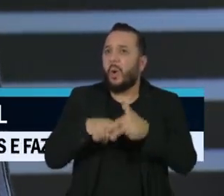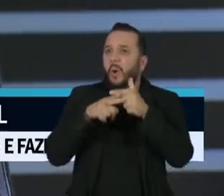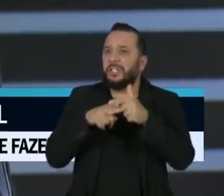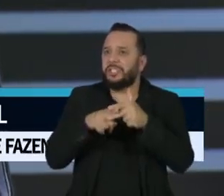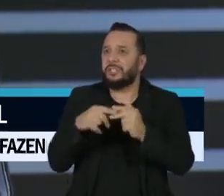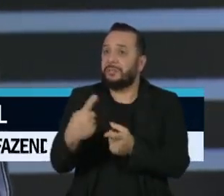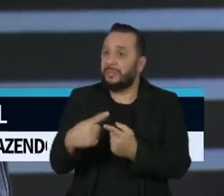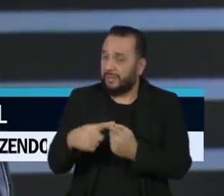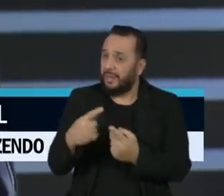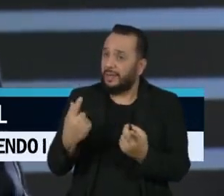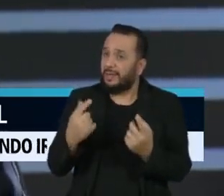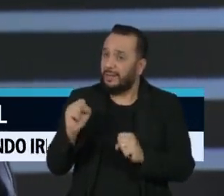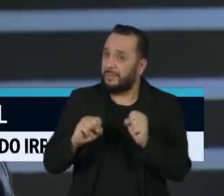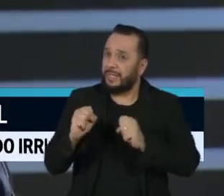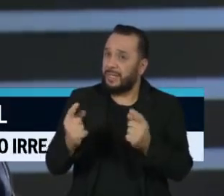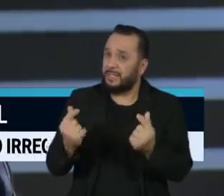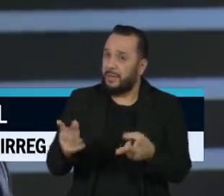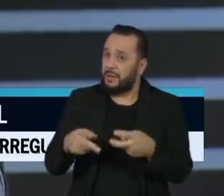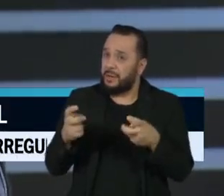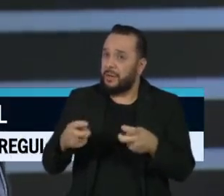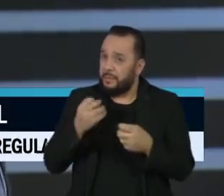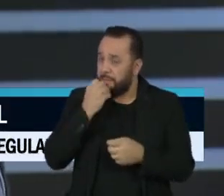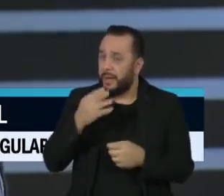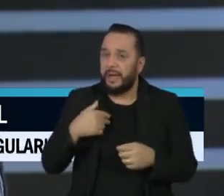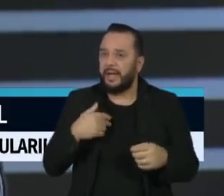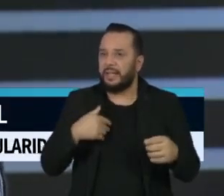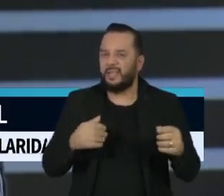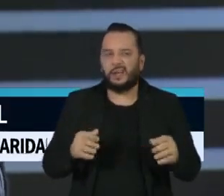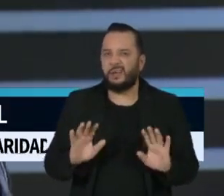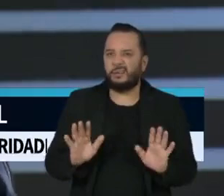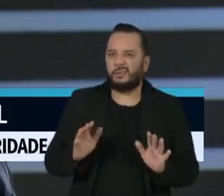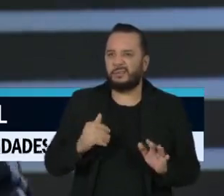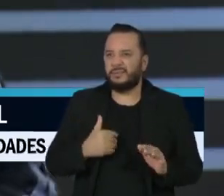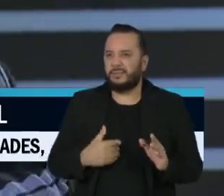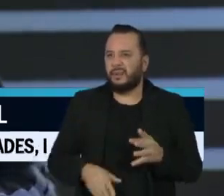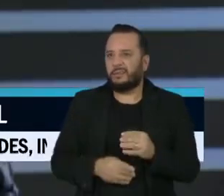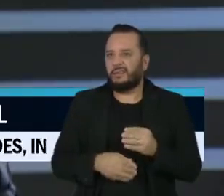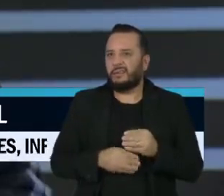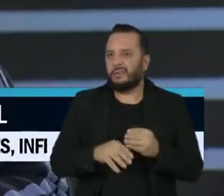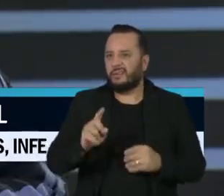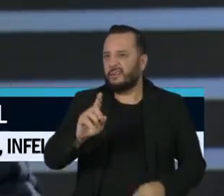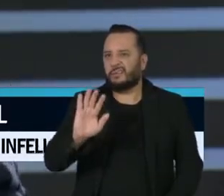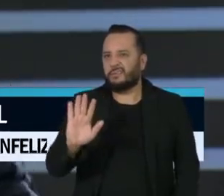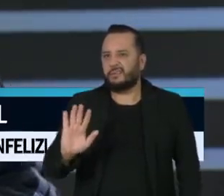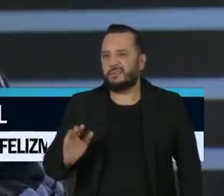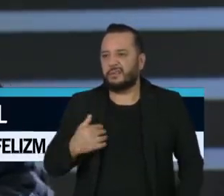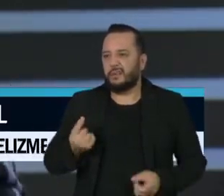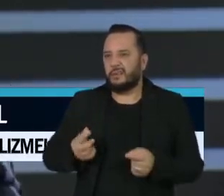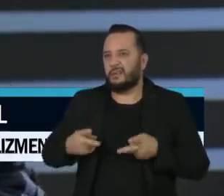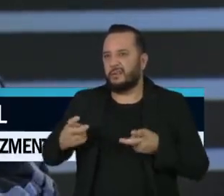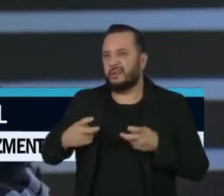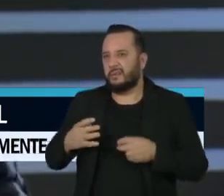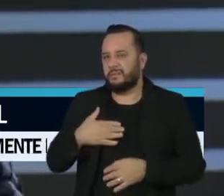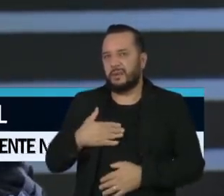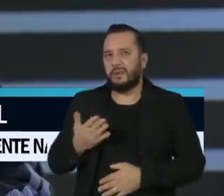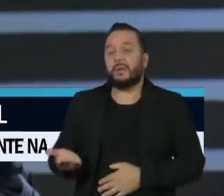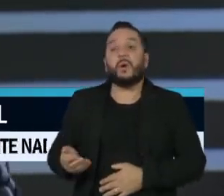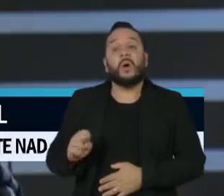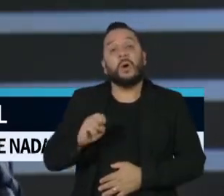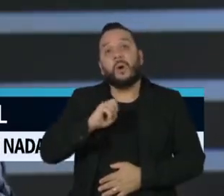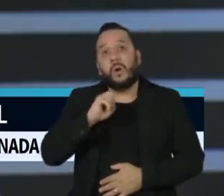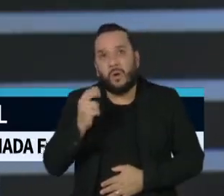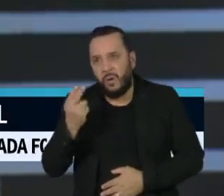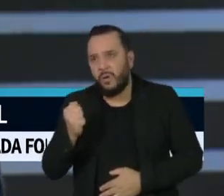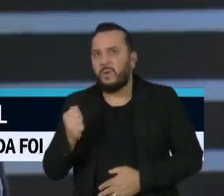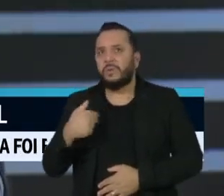indo bem, o empresariado evita fazer isso, ou faz isso quase que sem mostrar, ou tentando mostrar